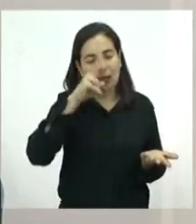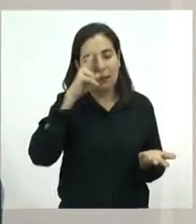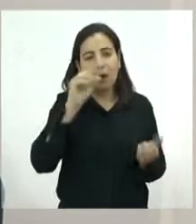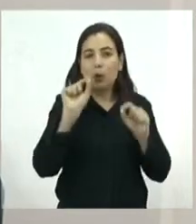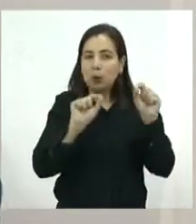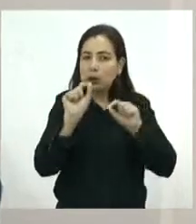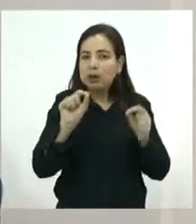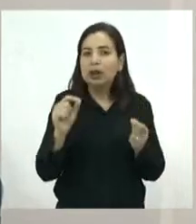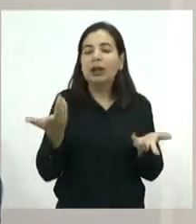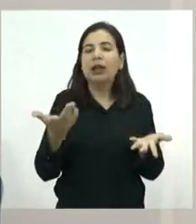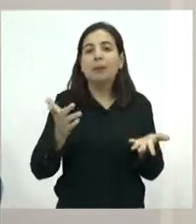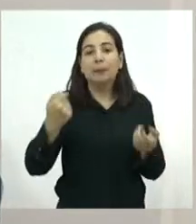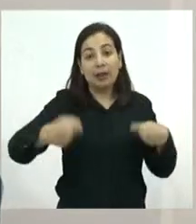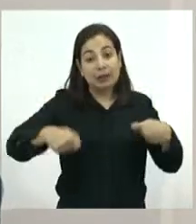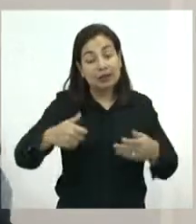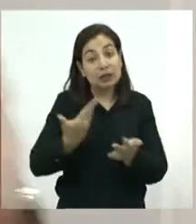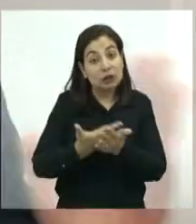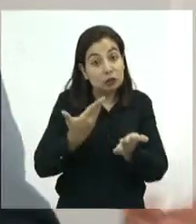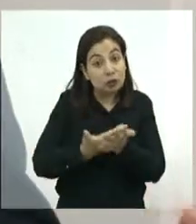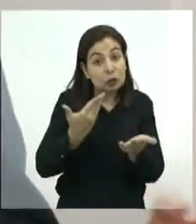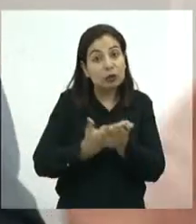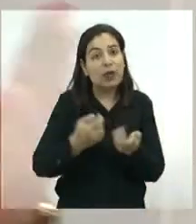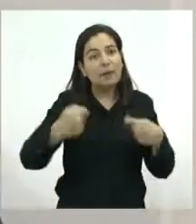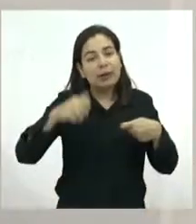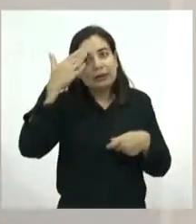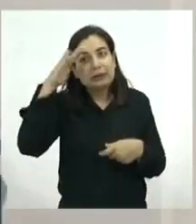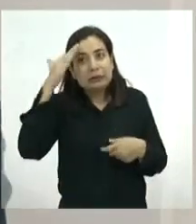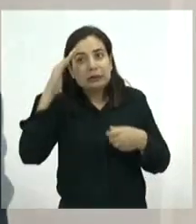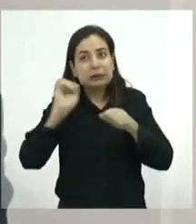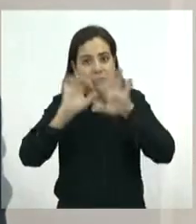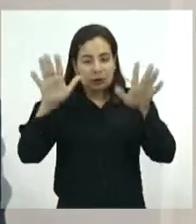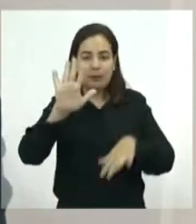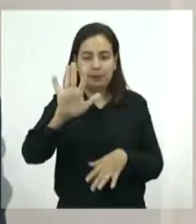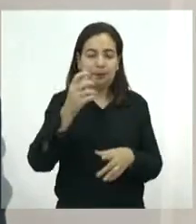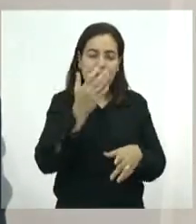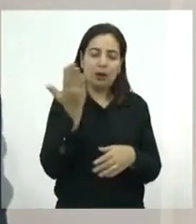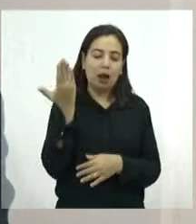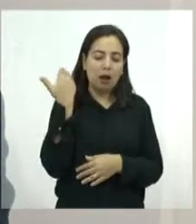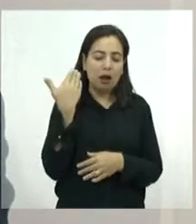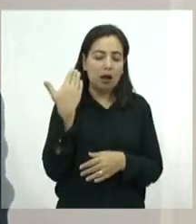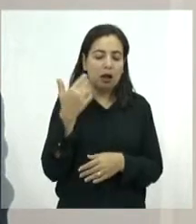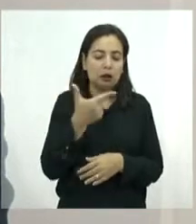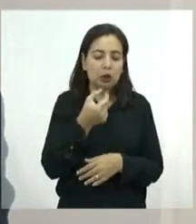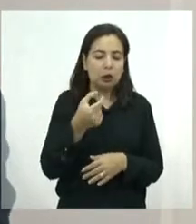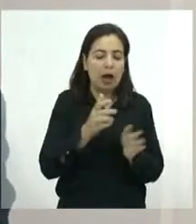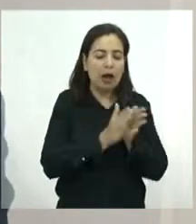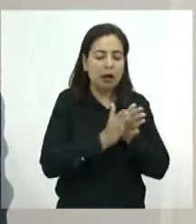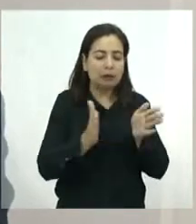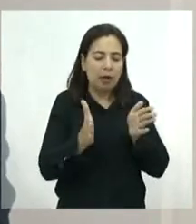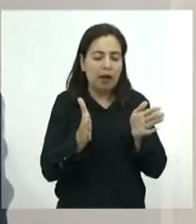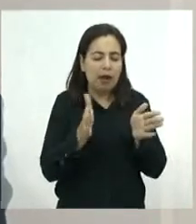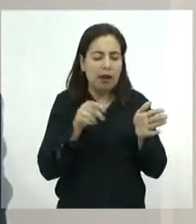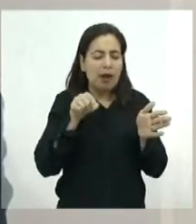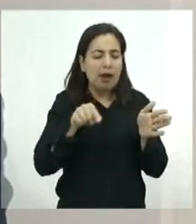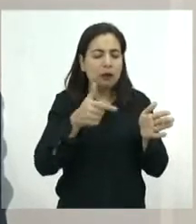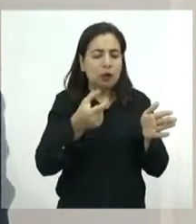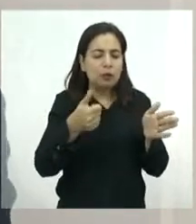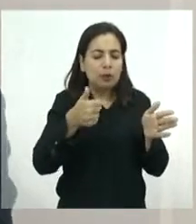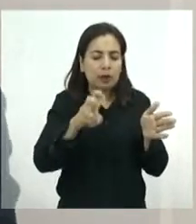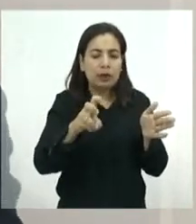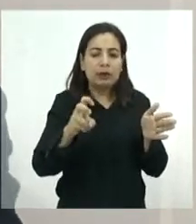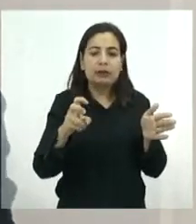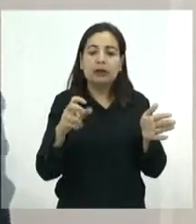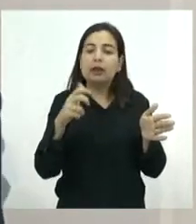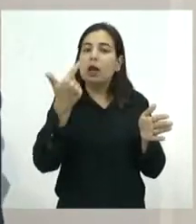vezes a gente precisa estudar para a gente entender. Até 2015 não havia déficit previdenciário. Se